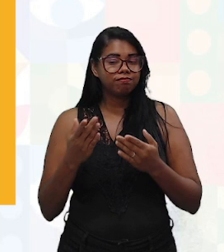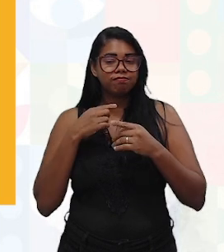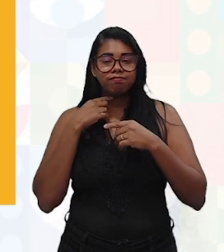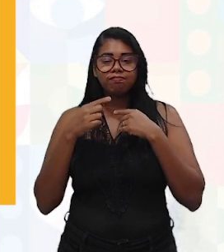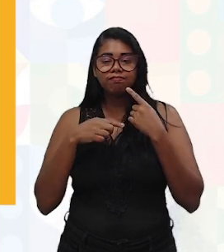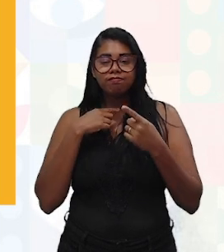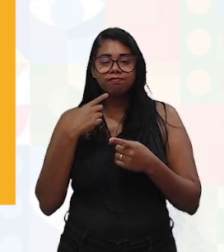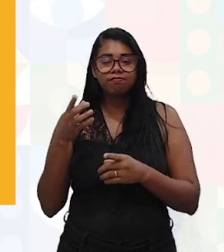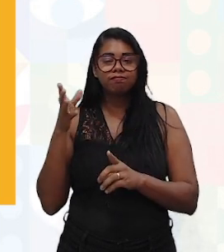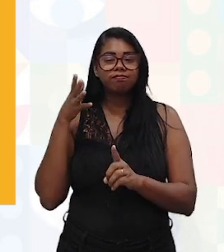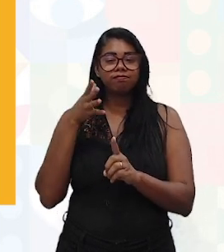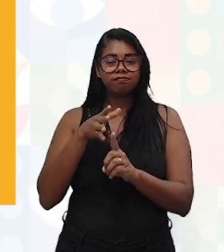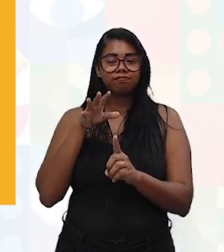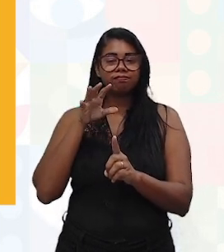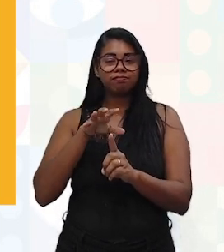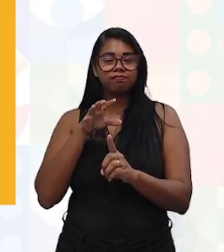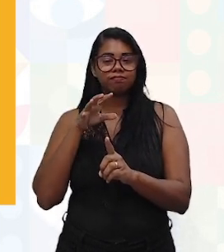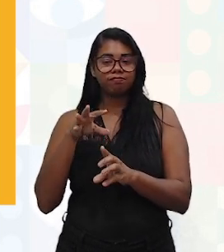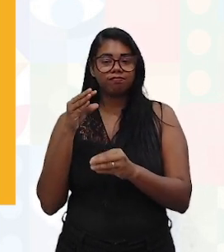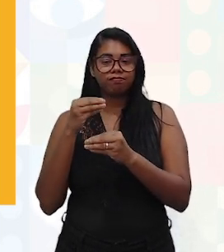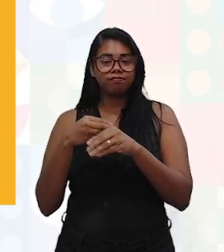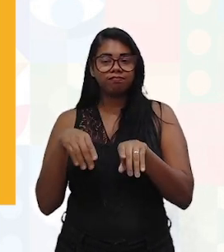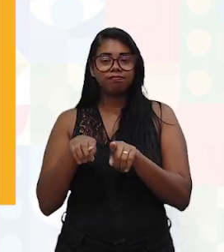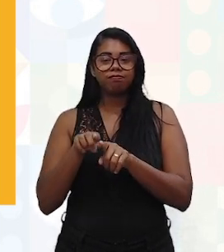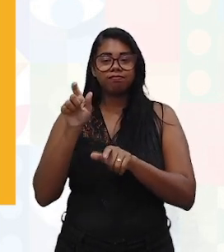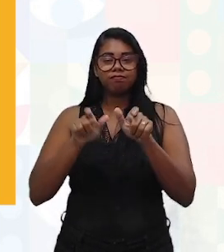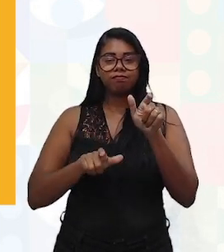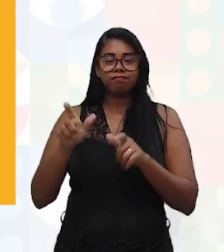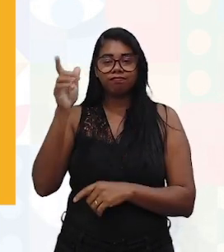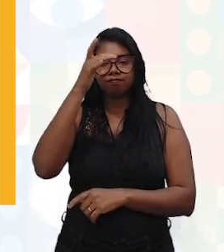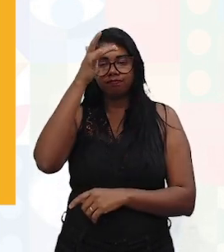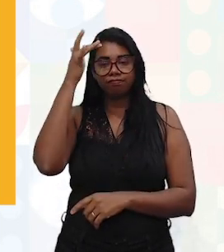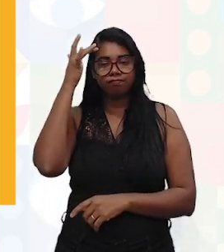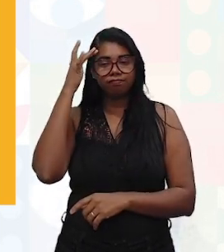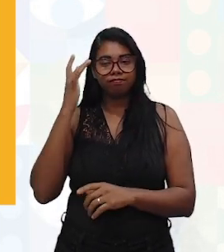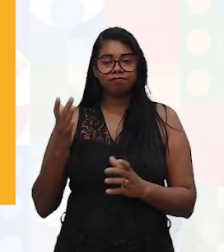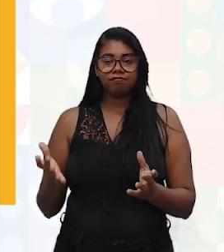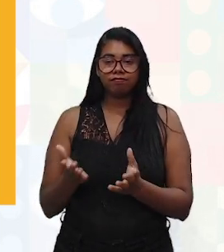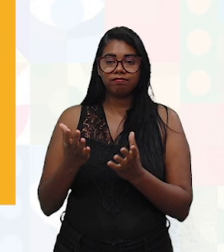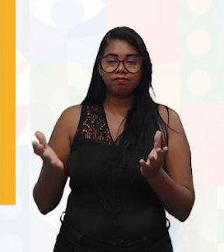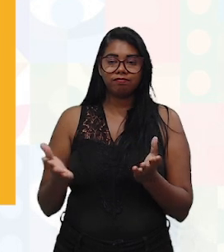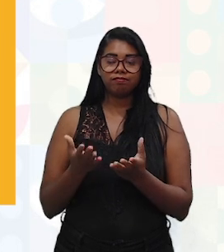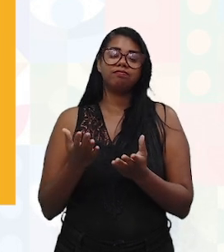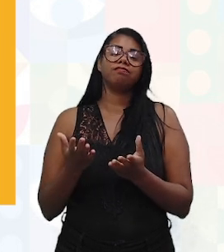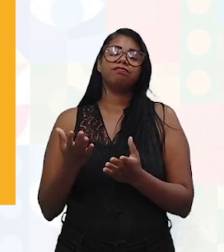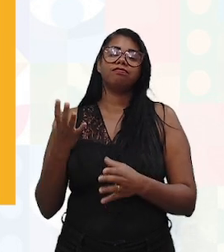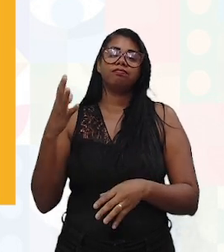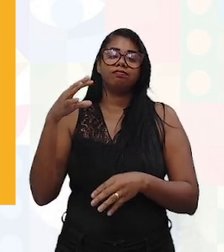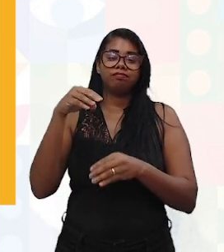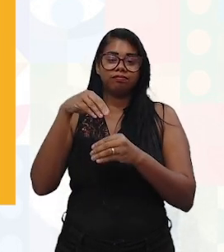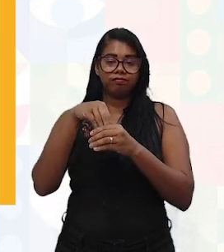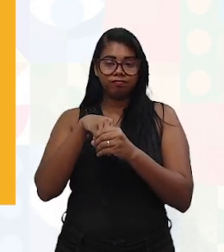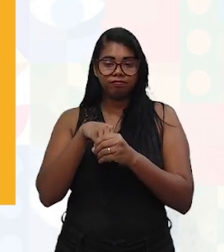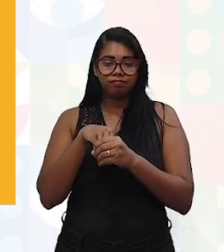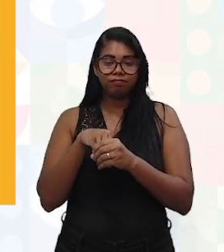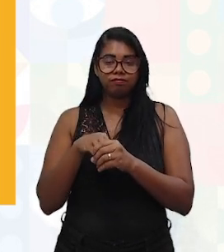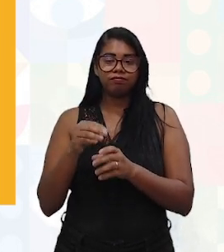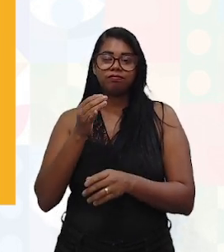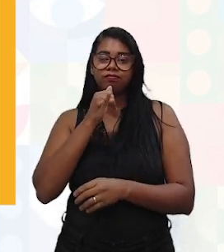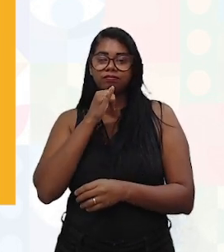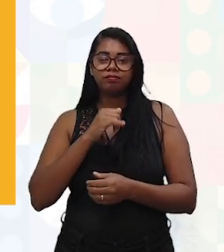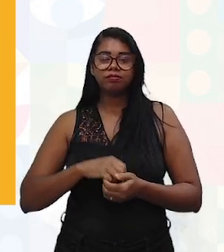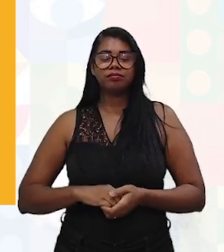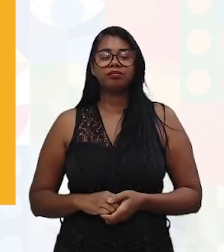somos influenciados e influenciadas pelas pessoas. Essa motivação, ela vem de dentro. Vou te dar um exemplo,